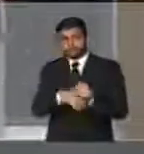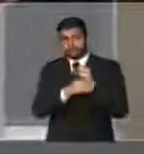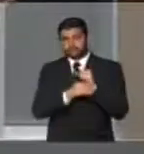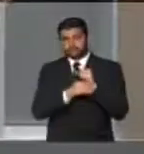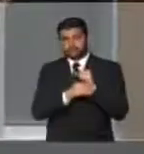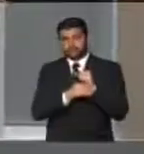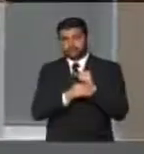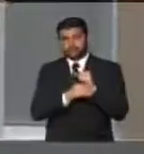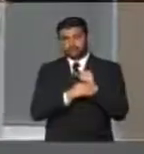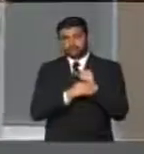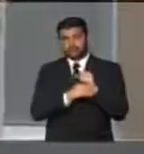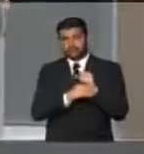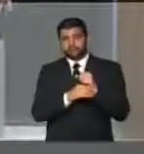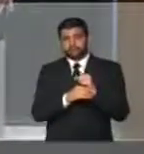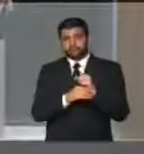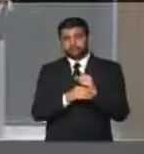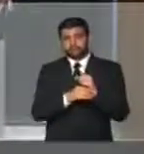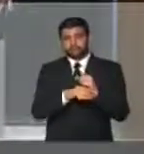segurar,